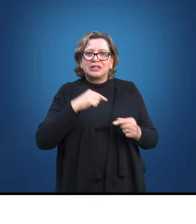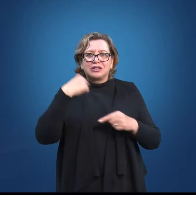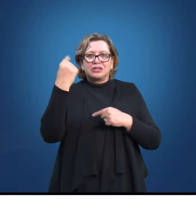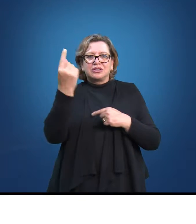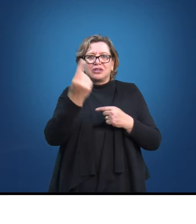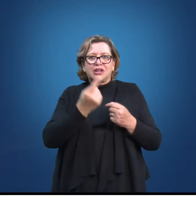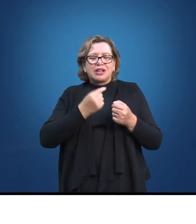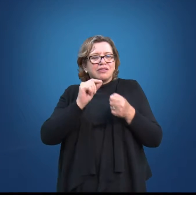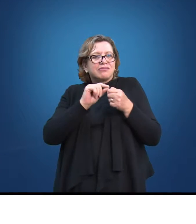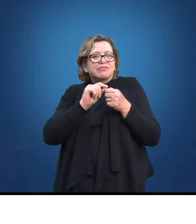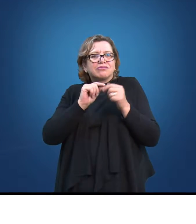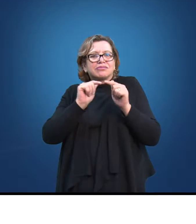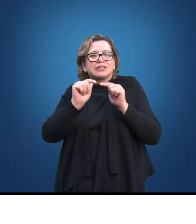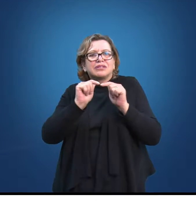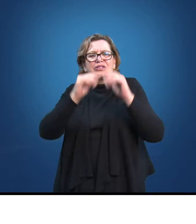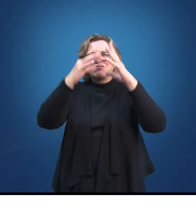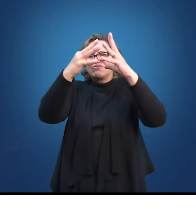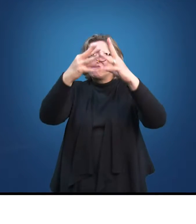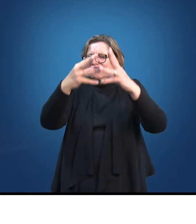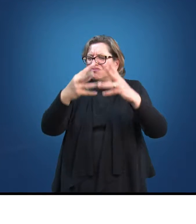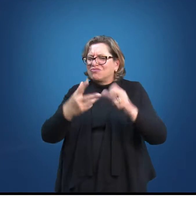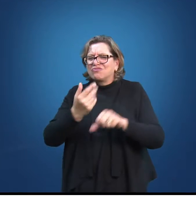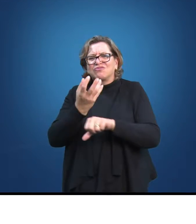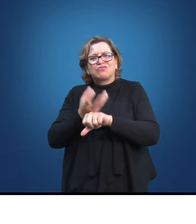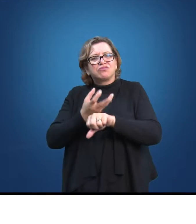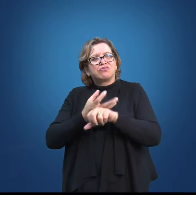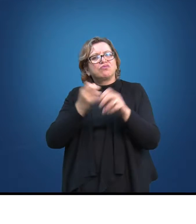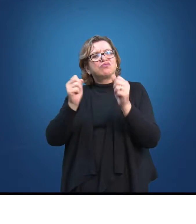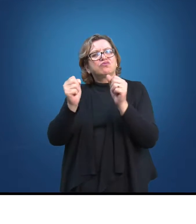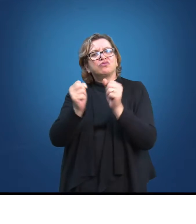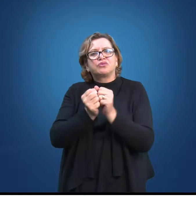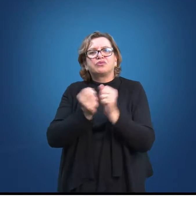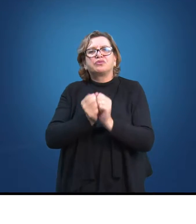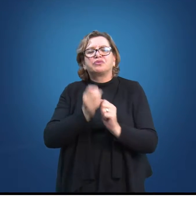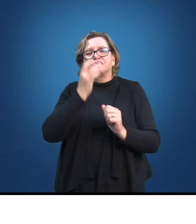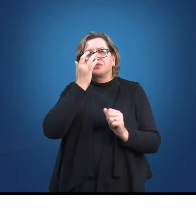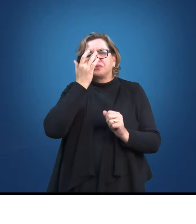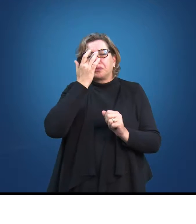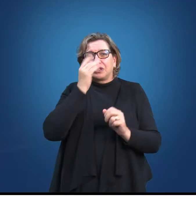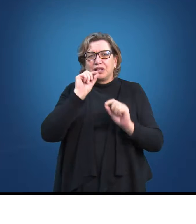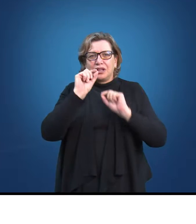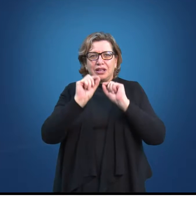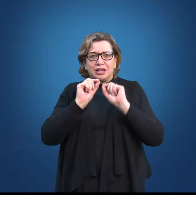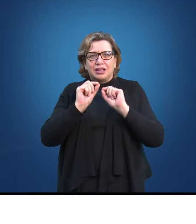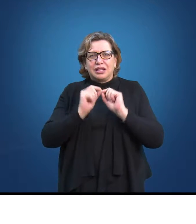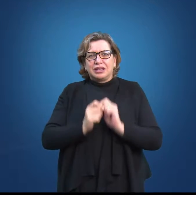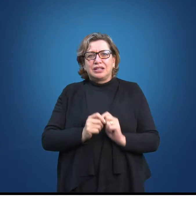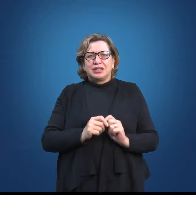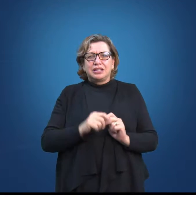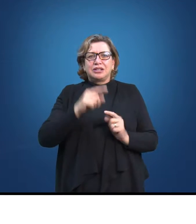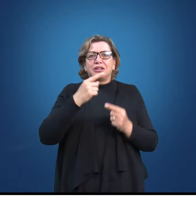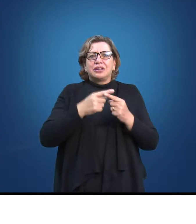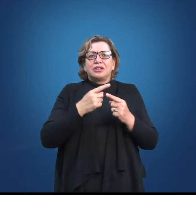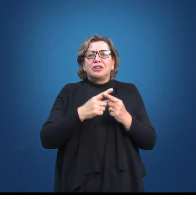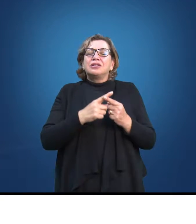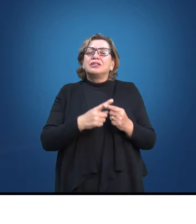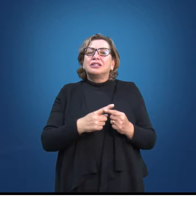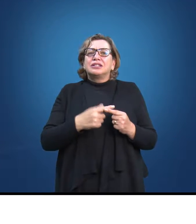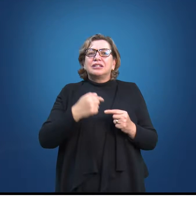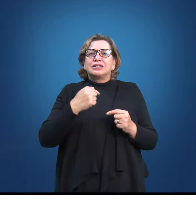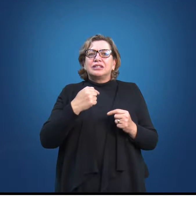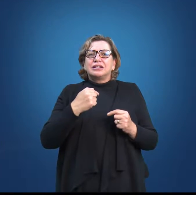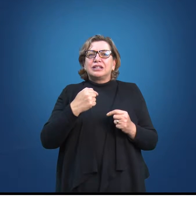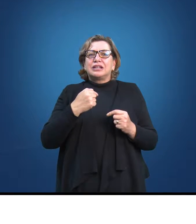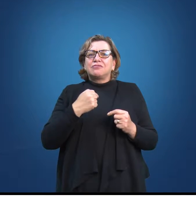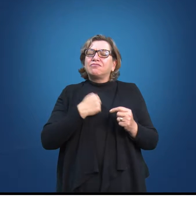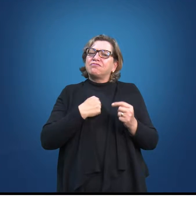trabalho interdisciplinar de todas as disciplinas, trabalhando todas as disciplinas, né? Então, veja, e por que nós